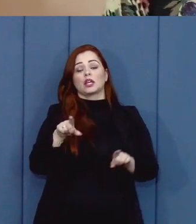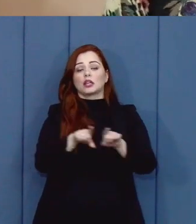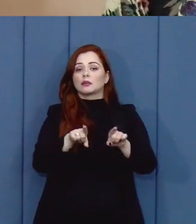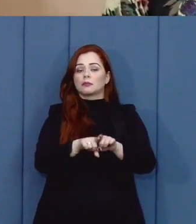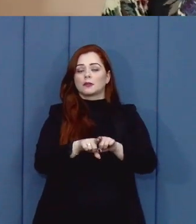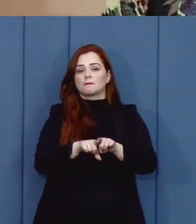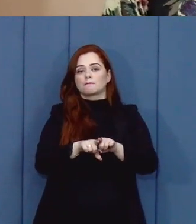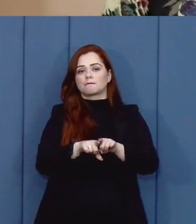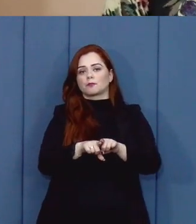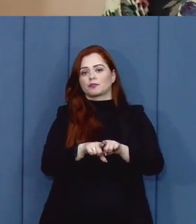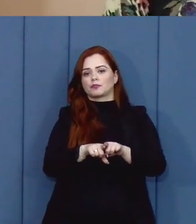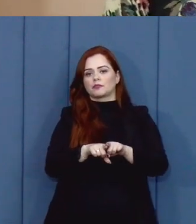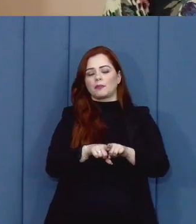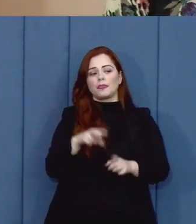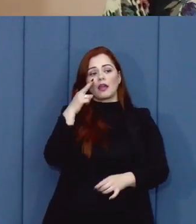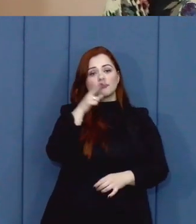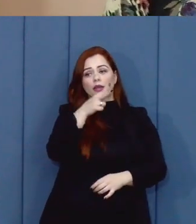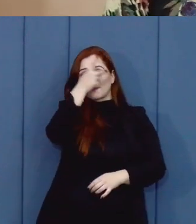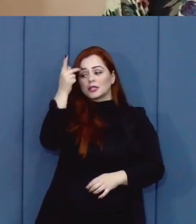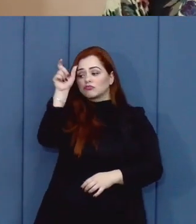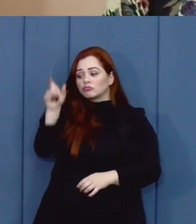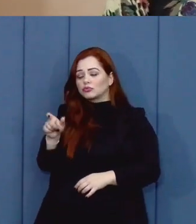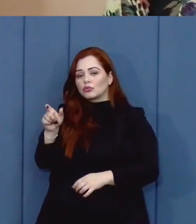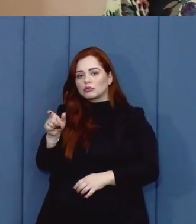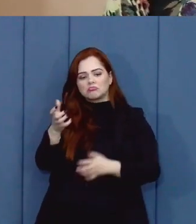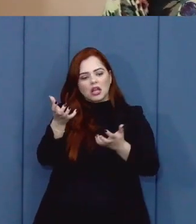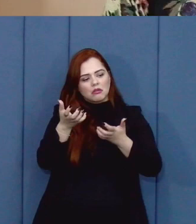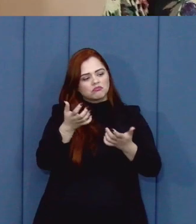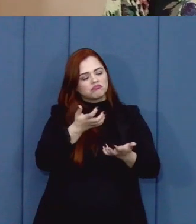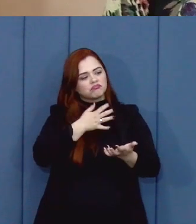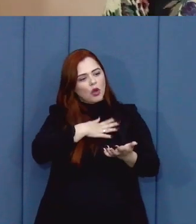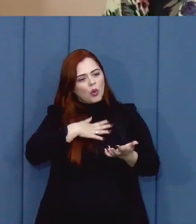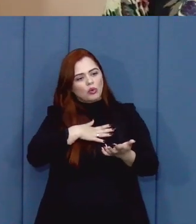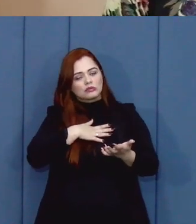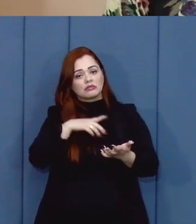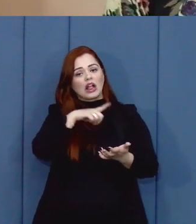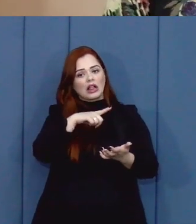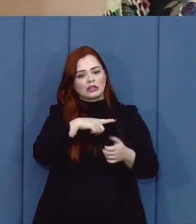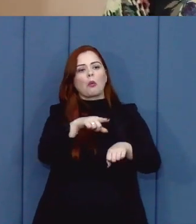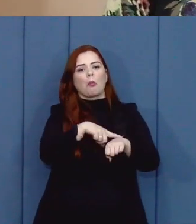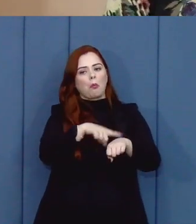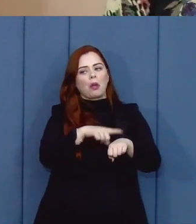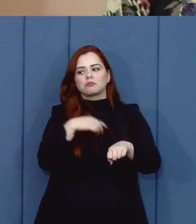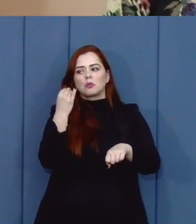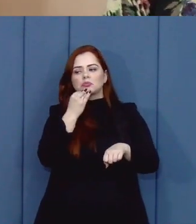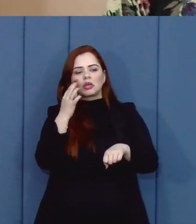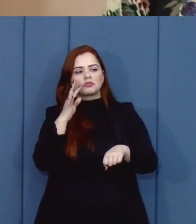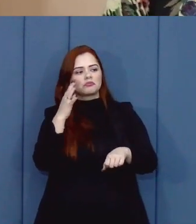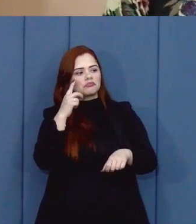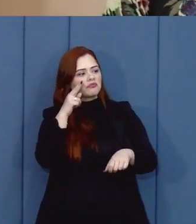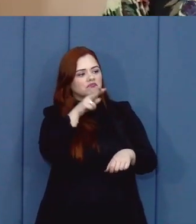rever rostos queridos, que há muito tempo eu não tinha tido a oportunidade